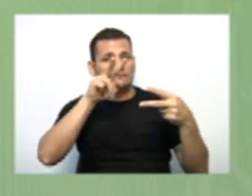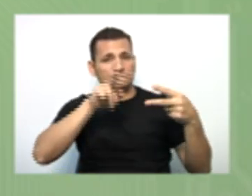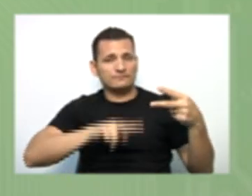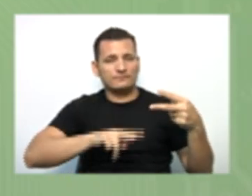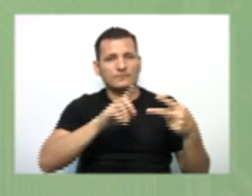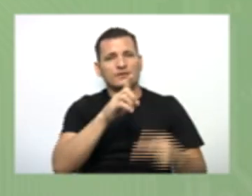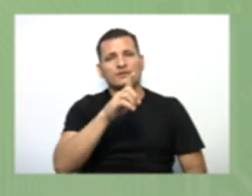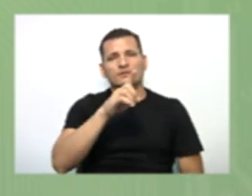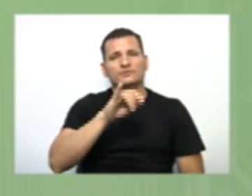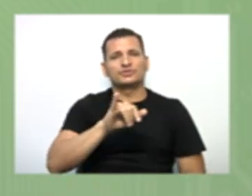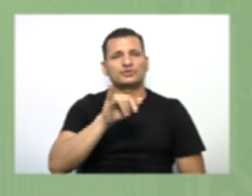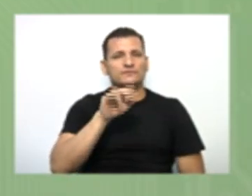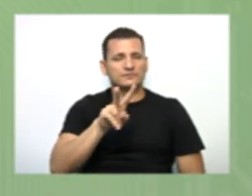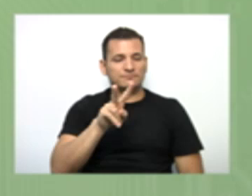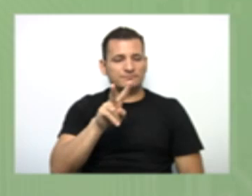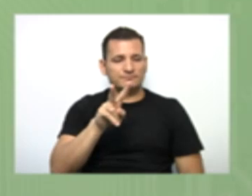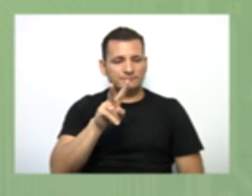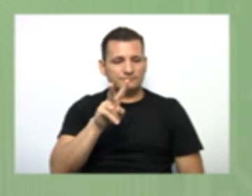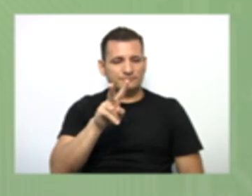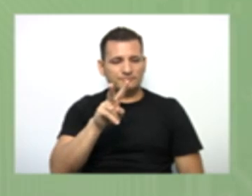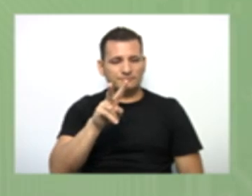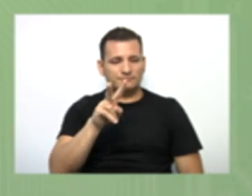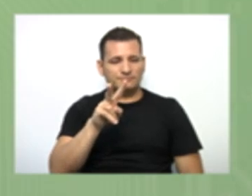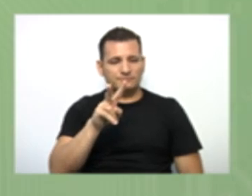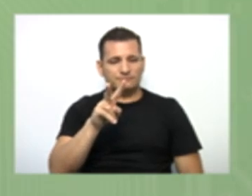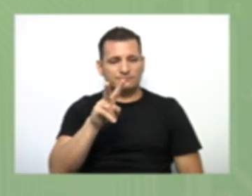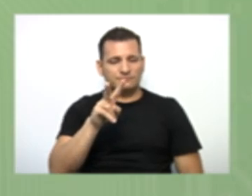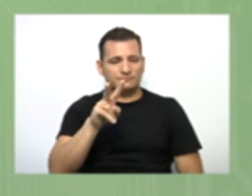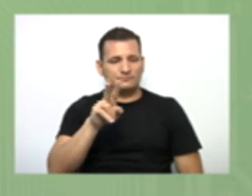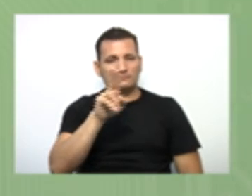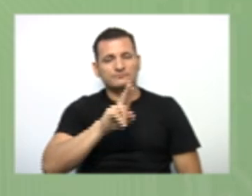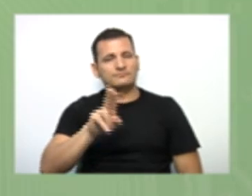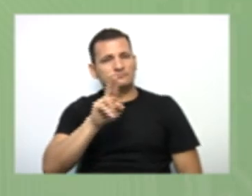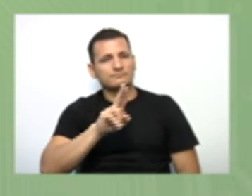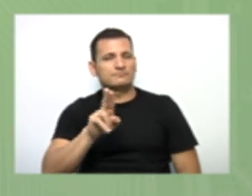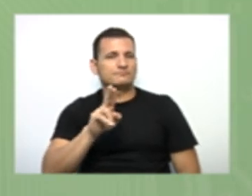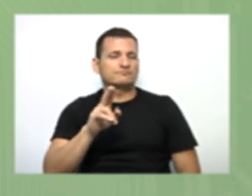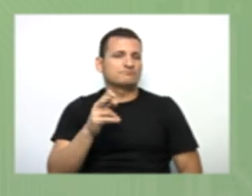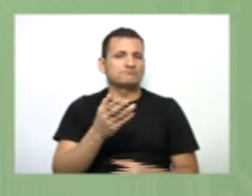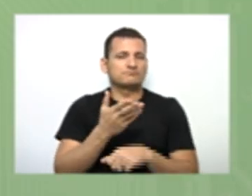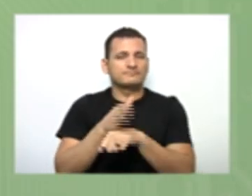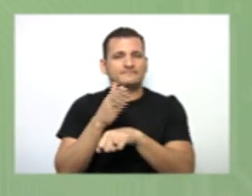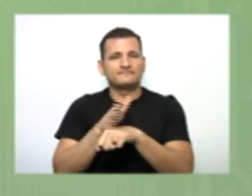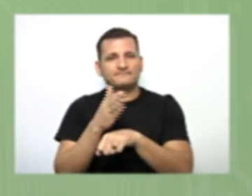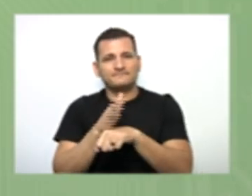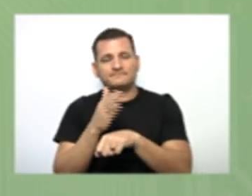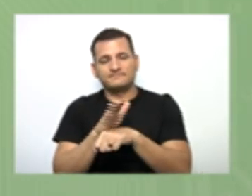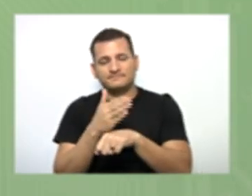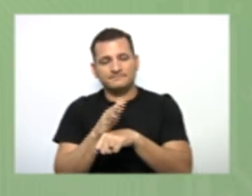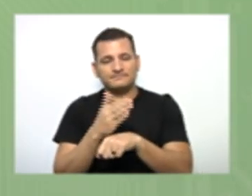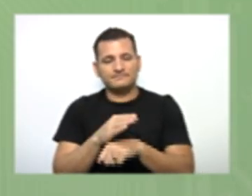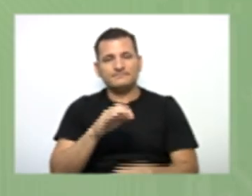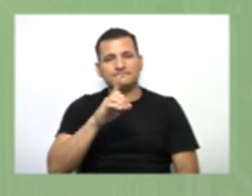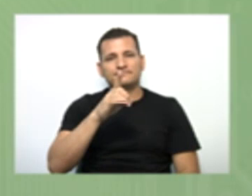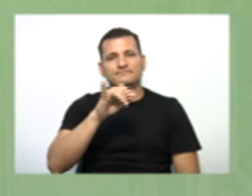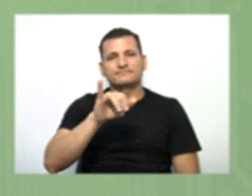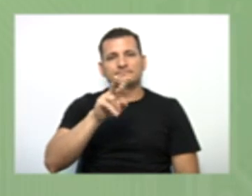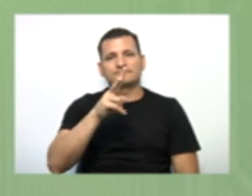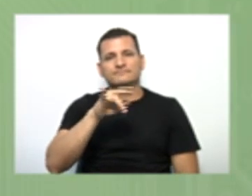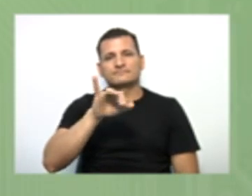as divs, vocês vão utilizar essa tag div para desenvolver as tarefas de vocês, fazer a divisão do